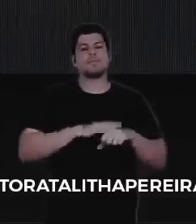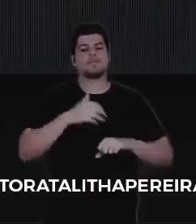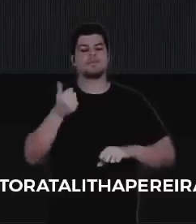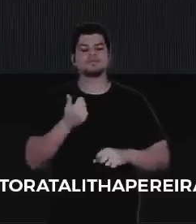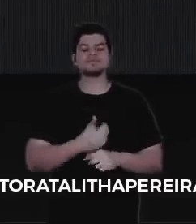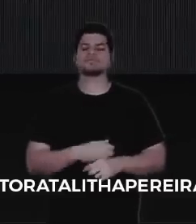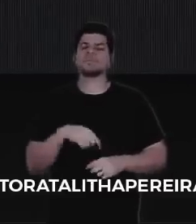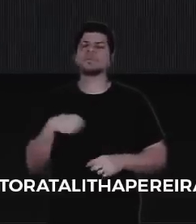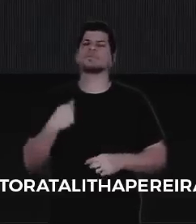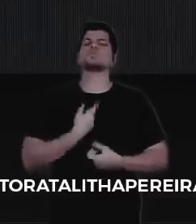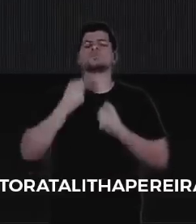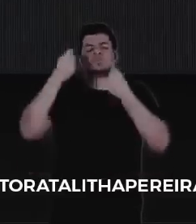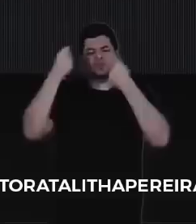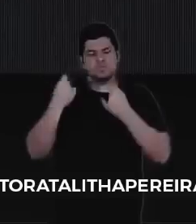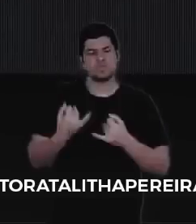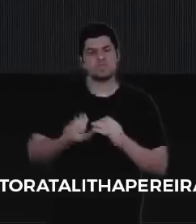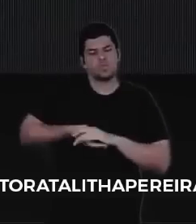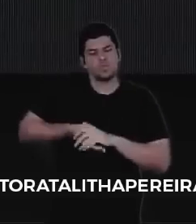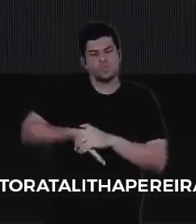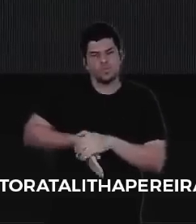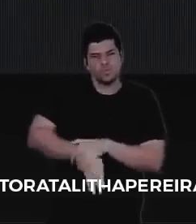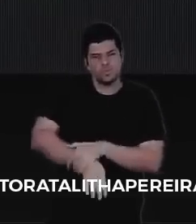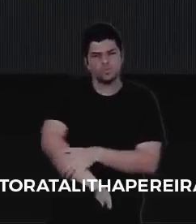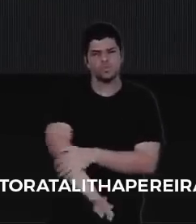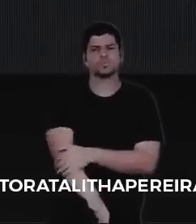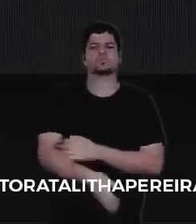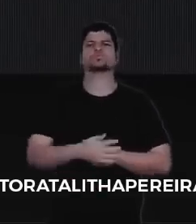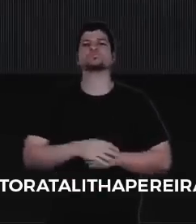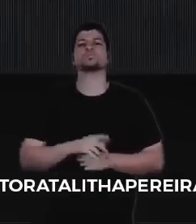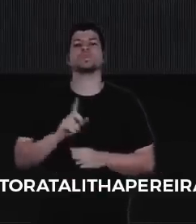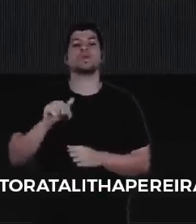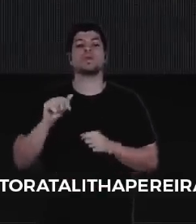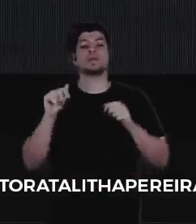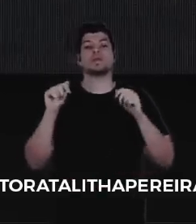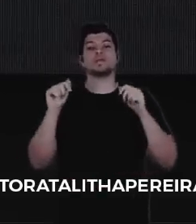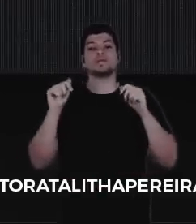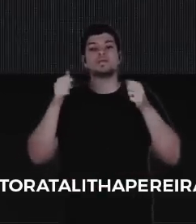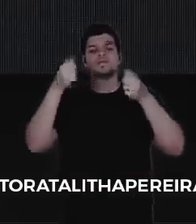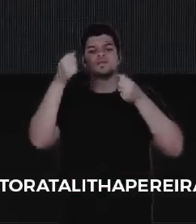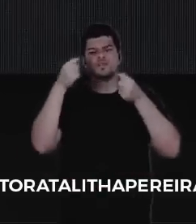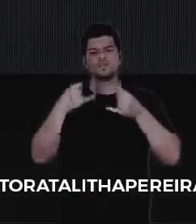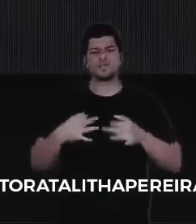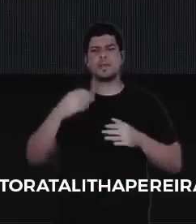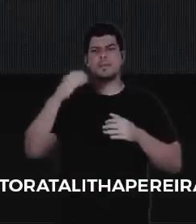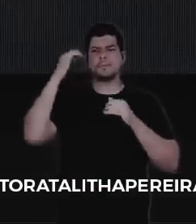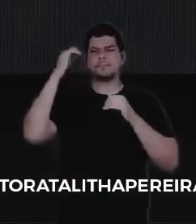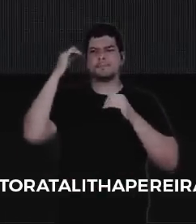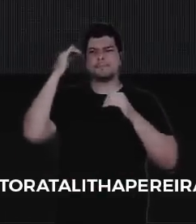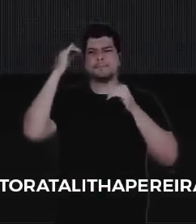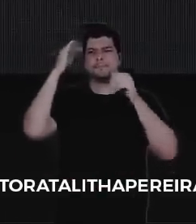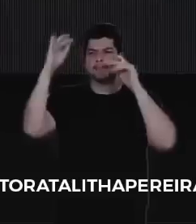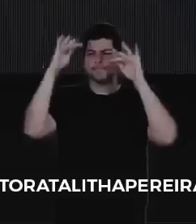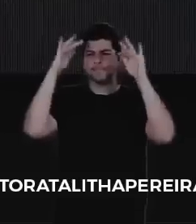de hábitos, há uma definição na psicologia,